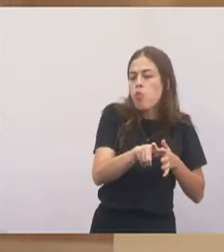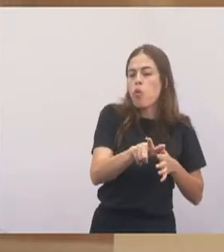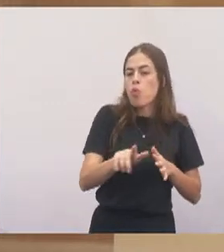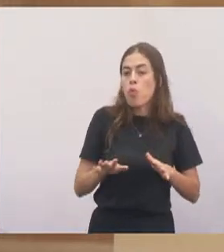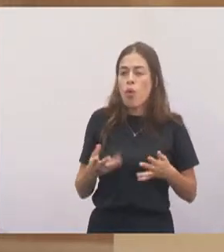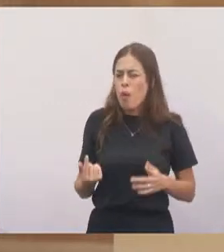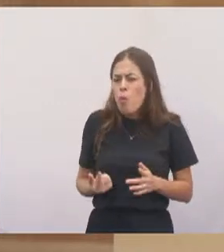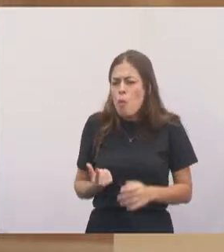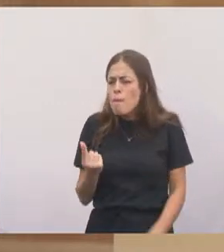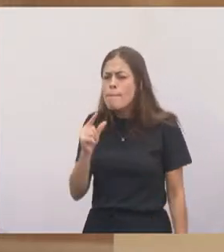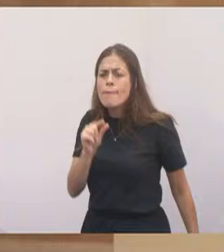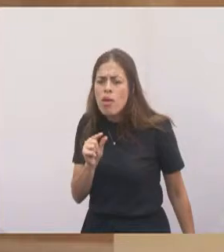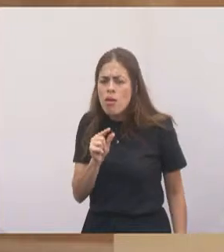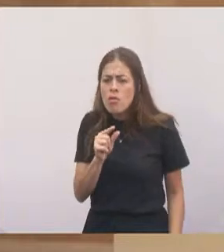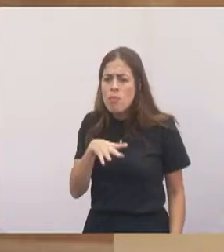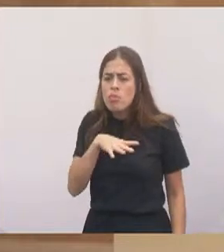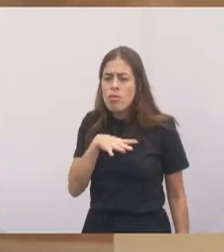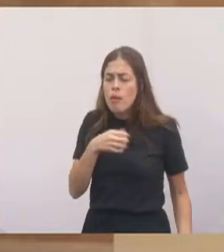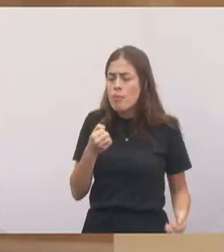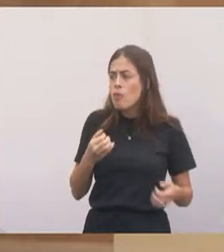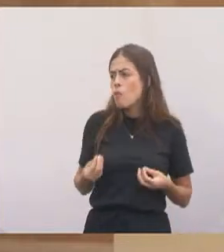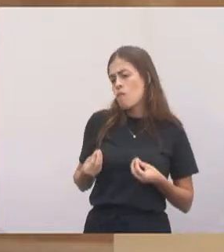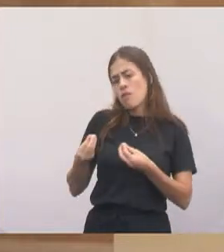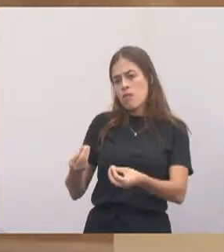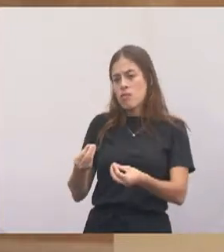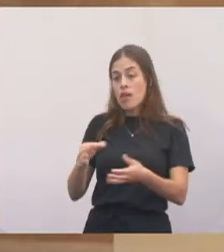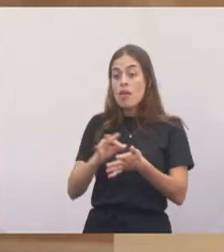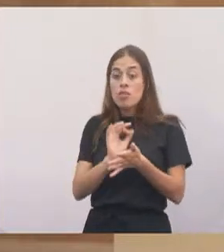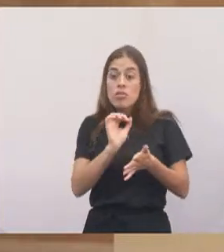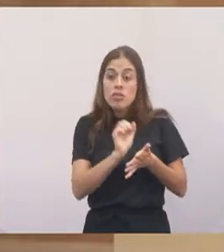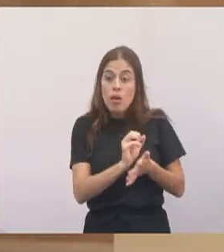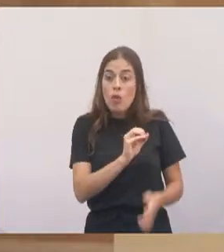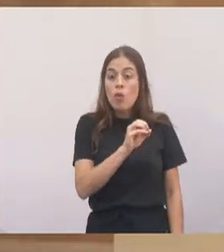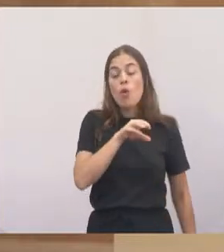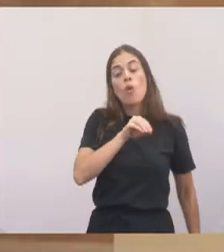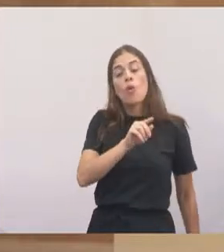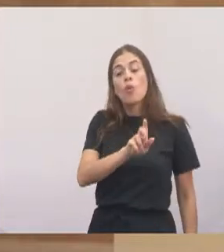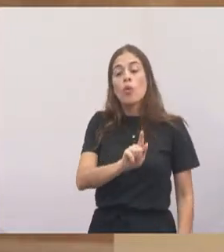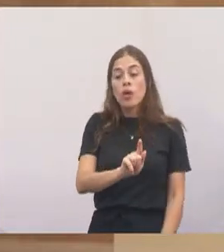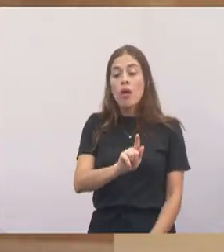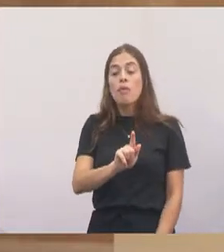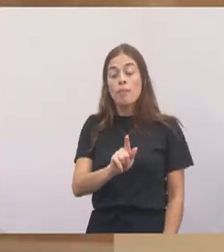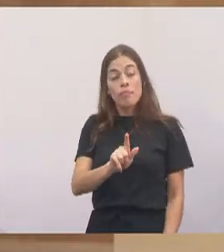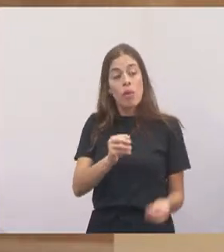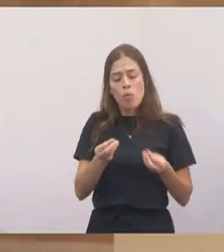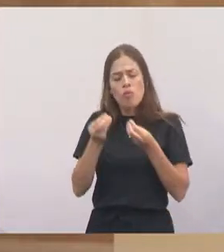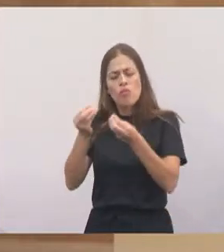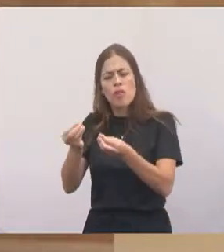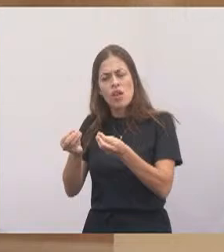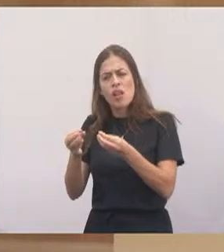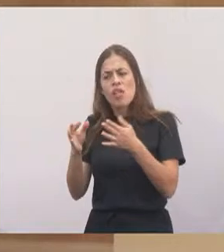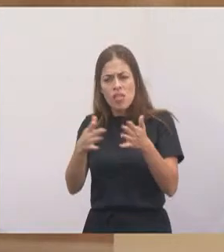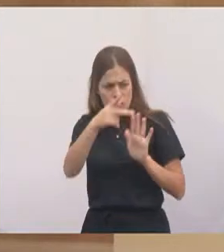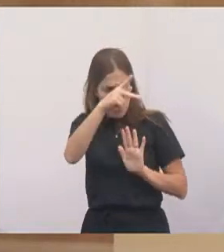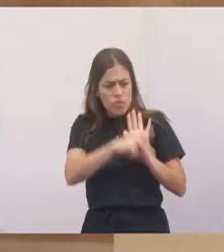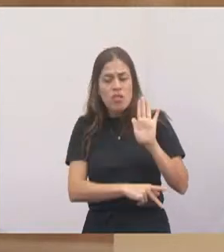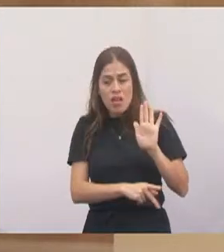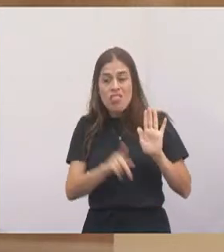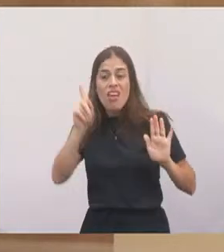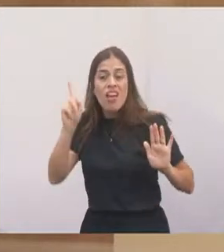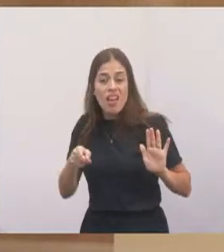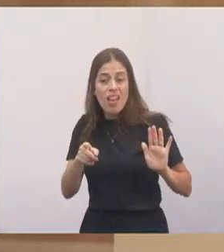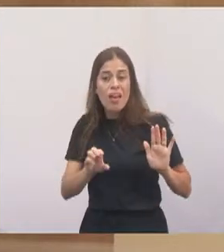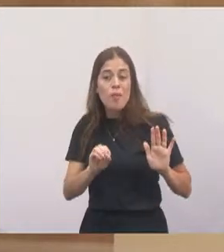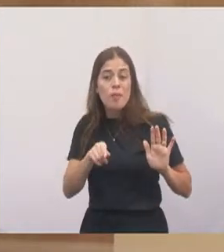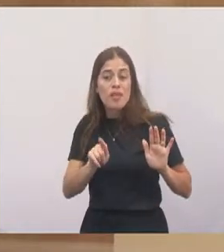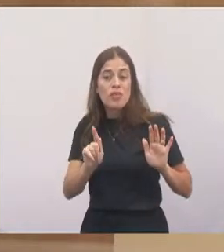tem que oferecer. Isso aqui é o mínimo que as ONGs registradas têm que oferecer. E esse projeto é para as ONGs registradas, para que